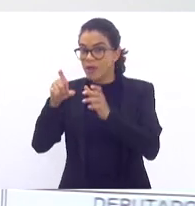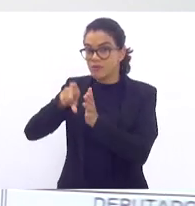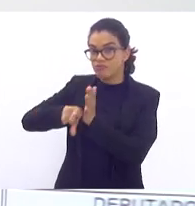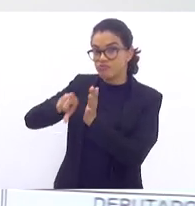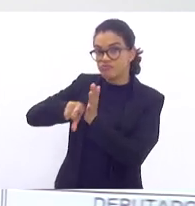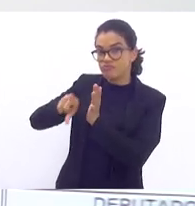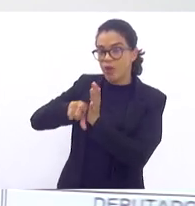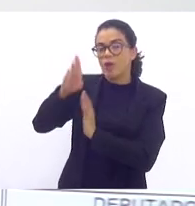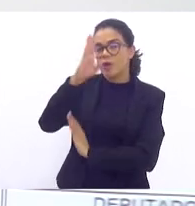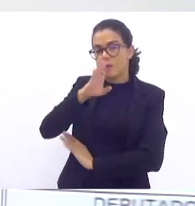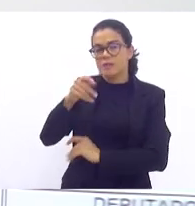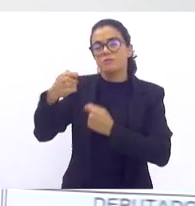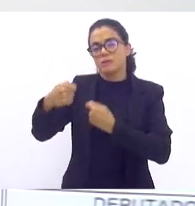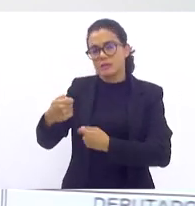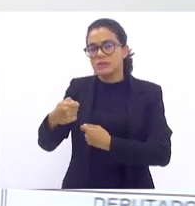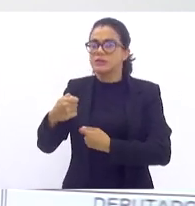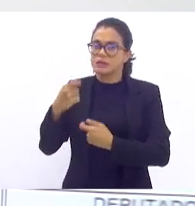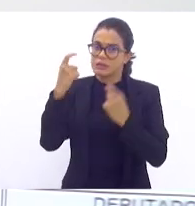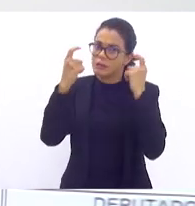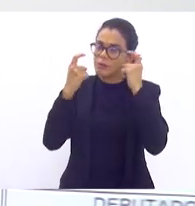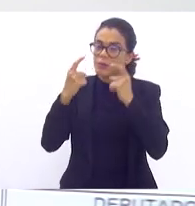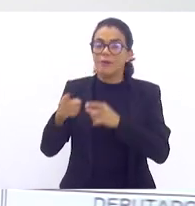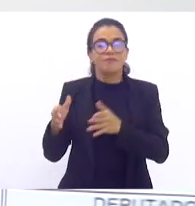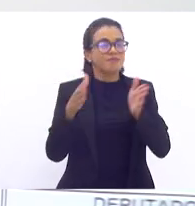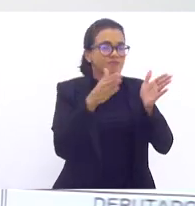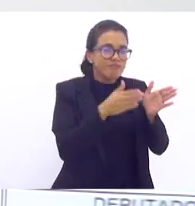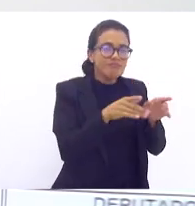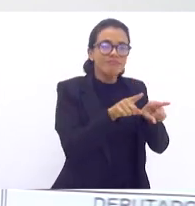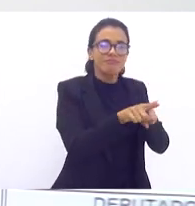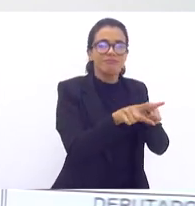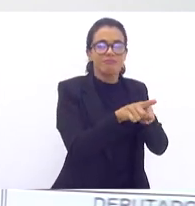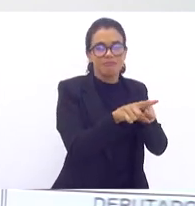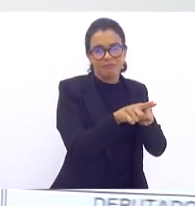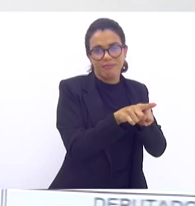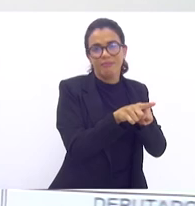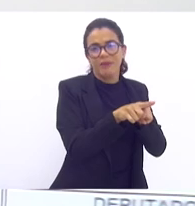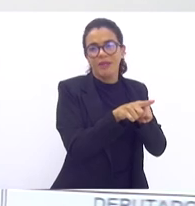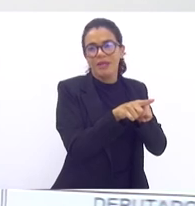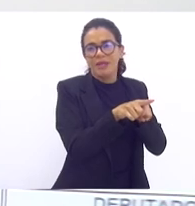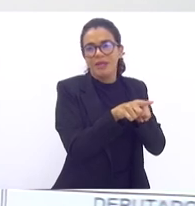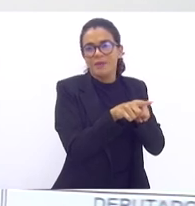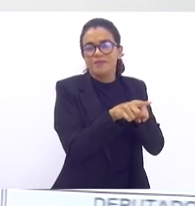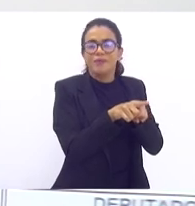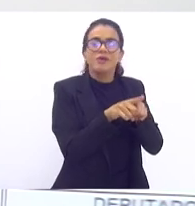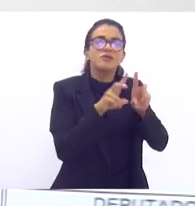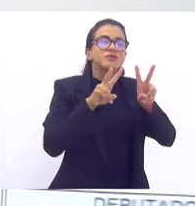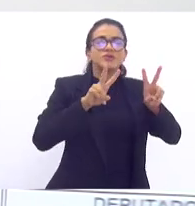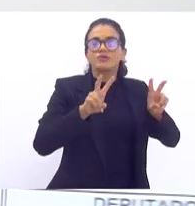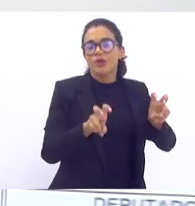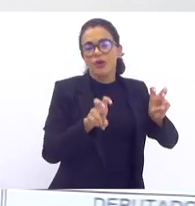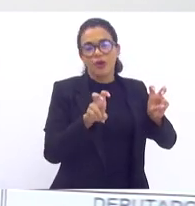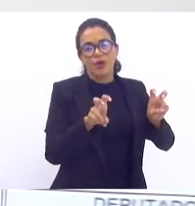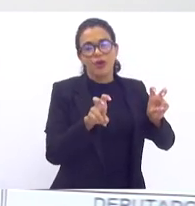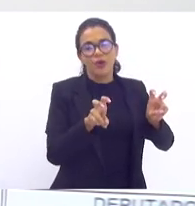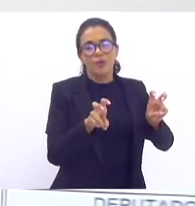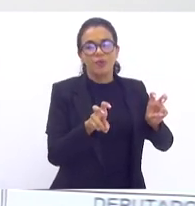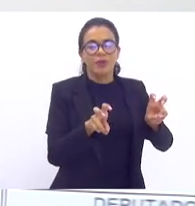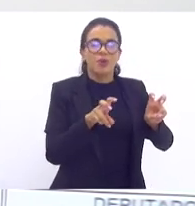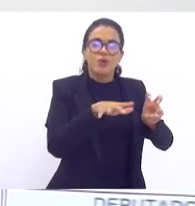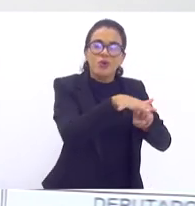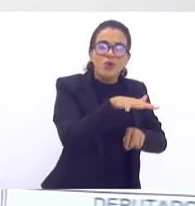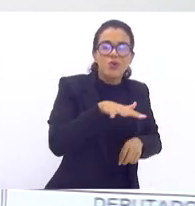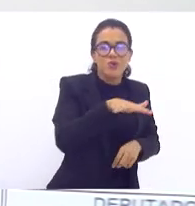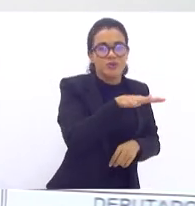que o Brasil precisa ter e por outro lado na colocação dos